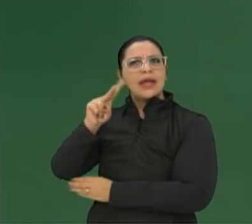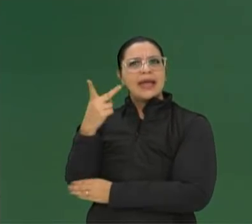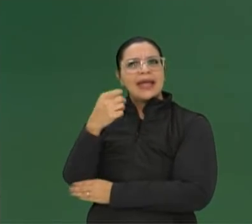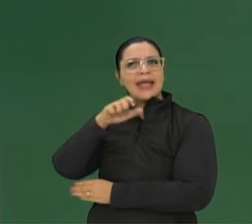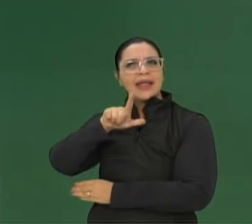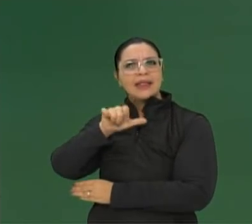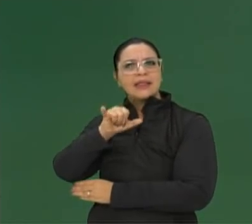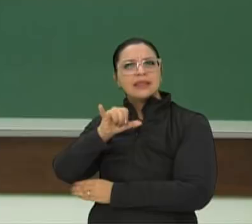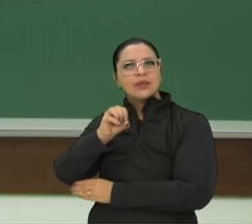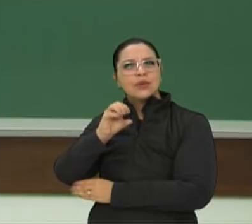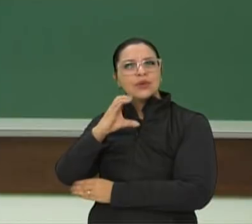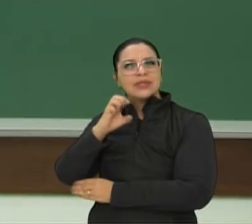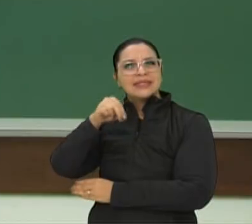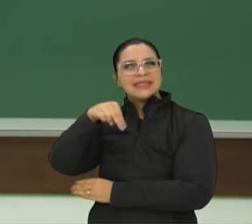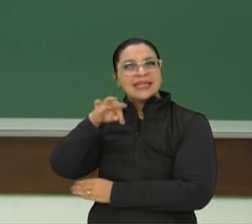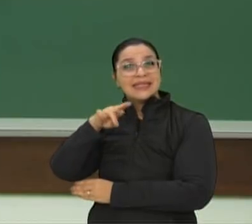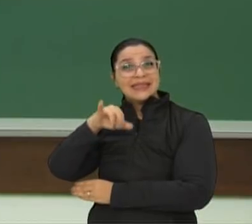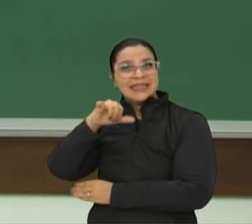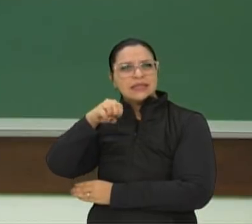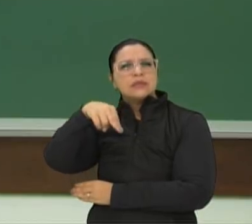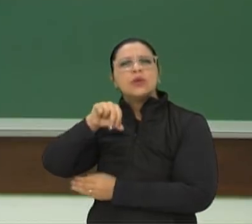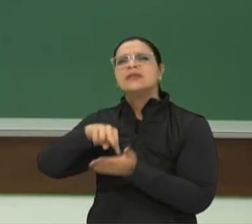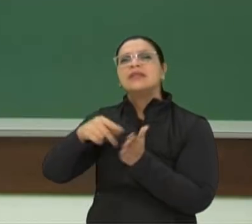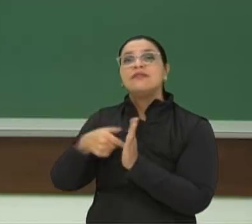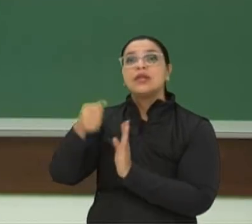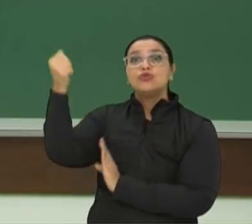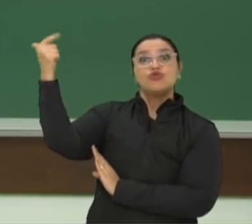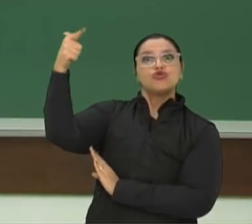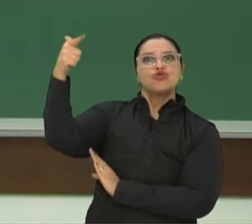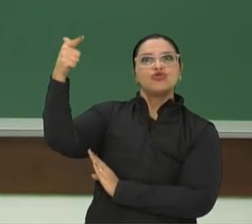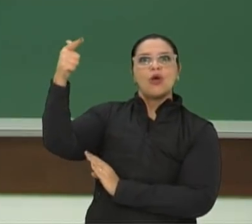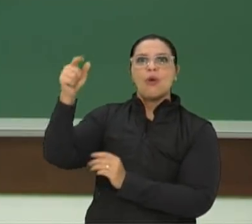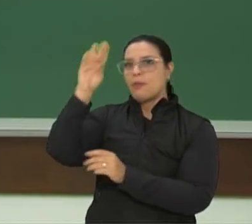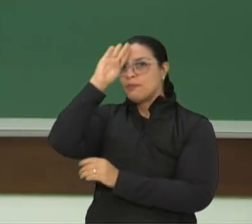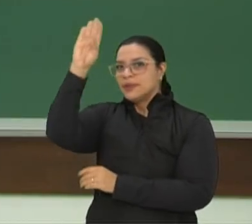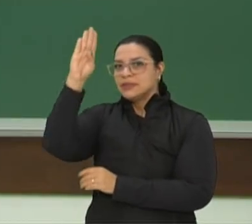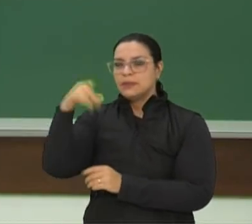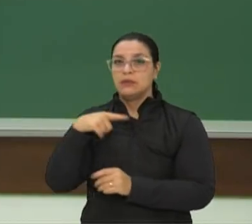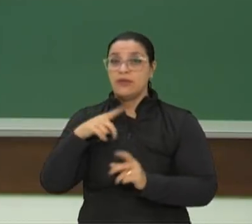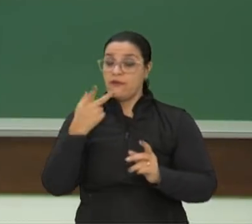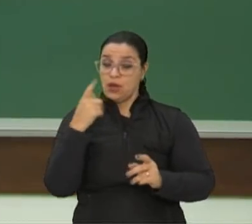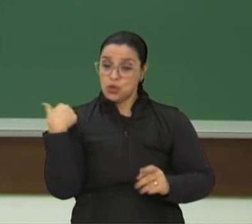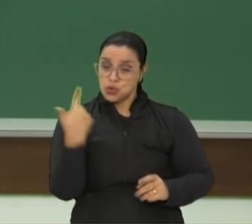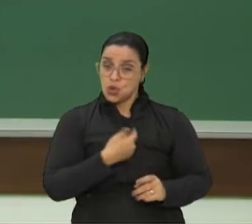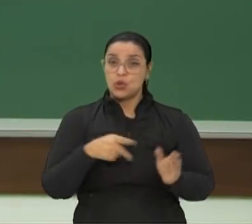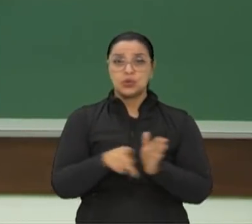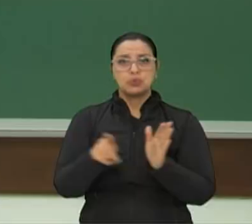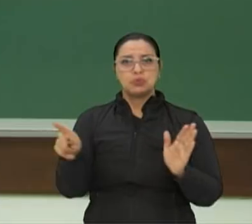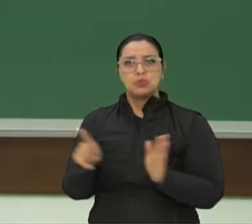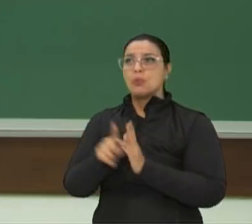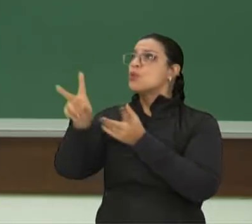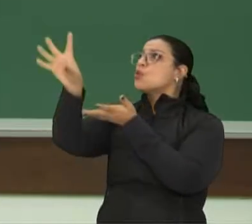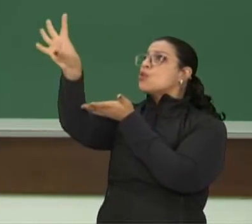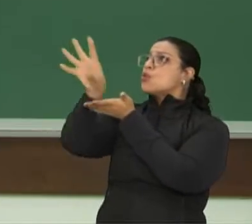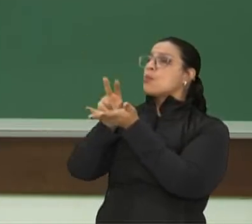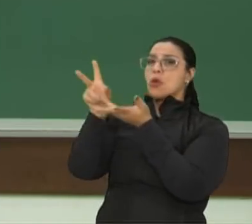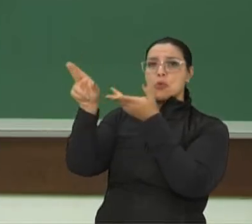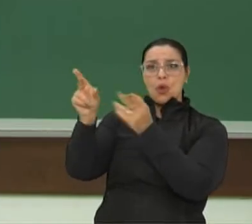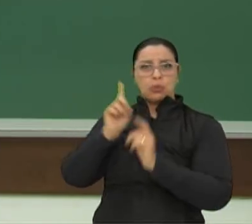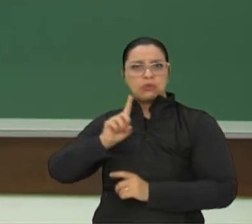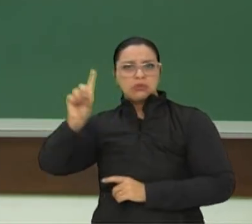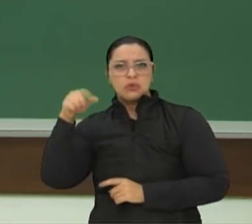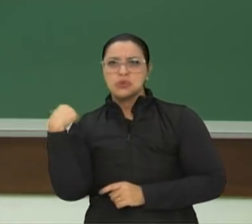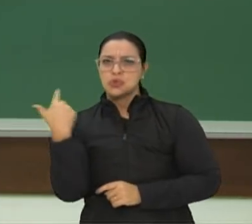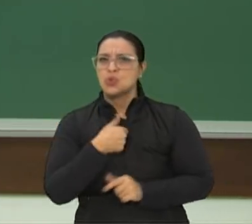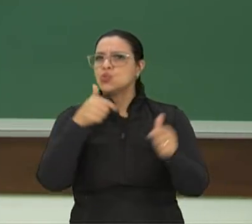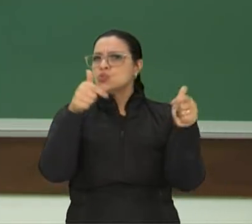nós. Afinal, para a mentalidade medieval, se nós fomos feitos à imagem e semelhança de Deus, nós não poderíamos estar em